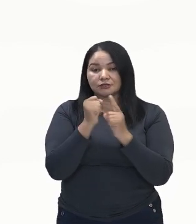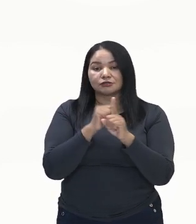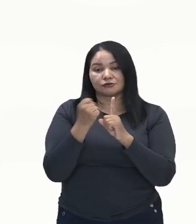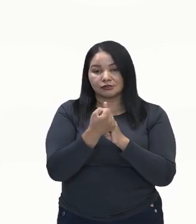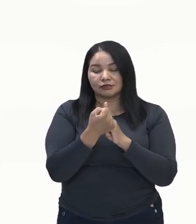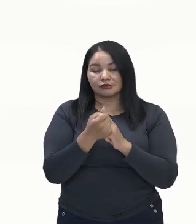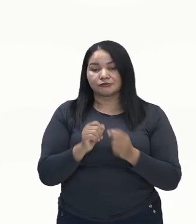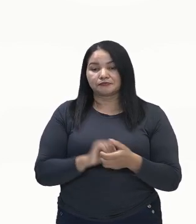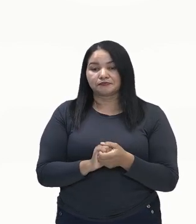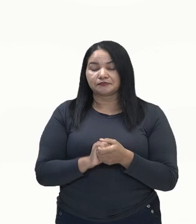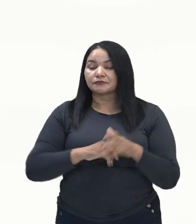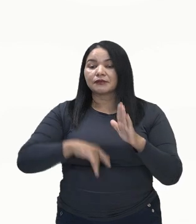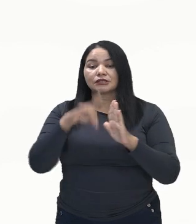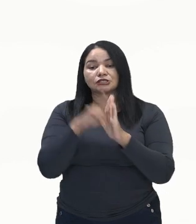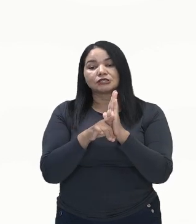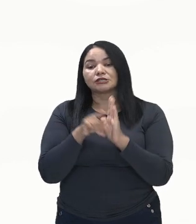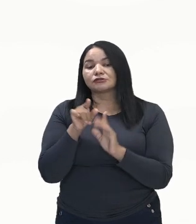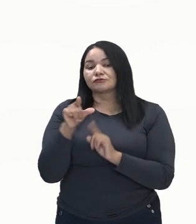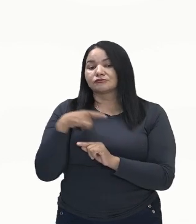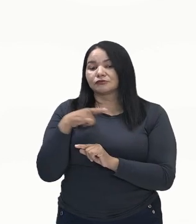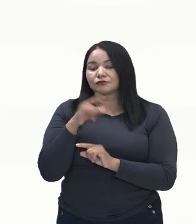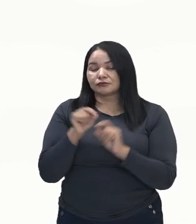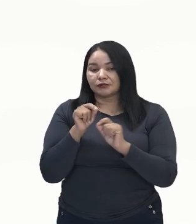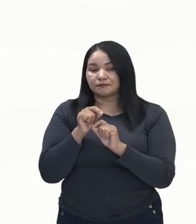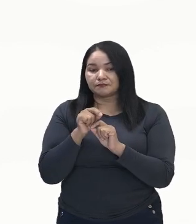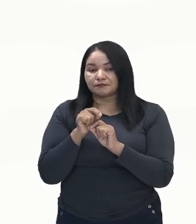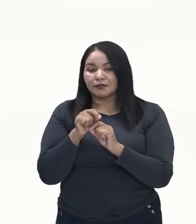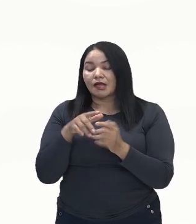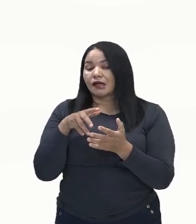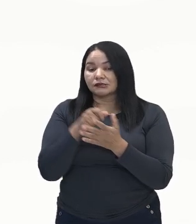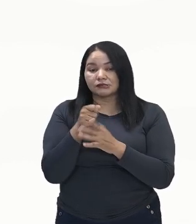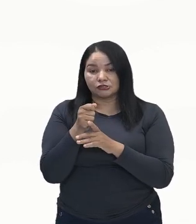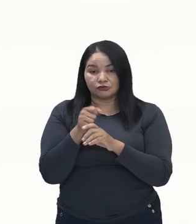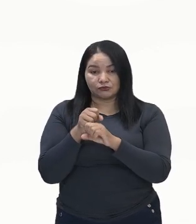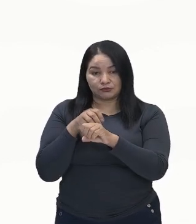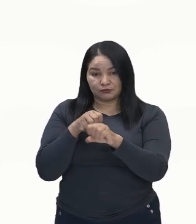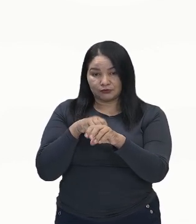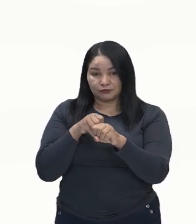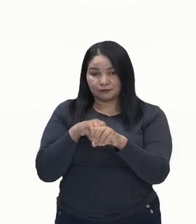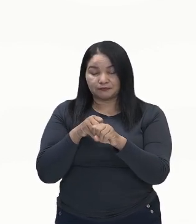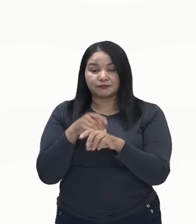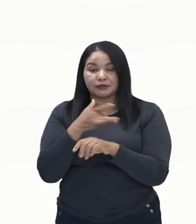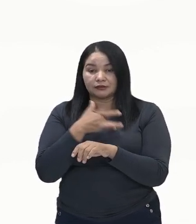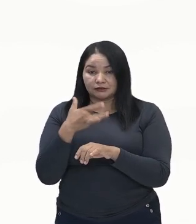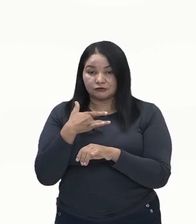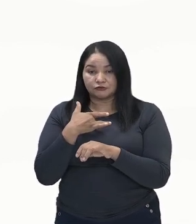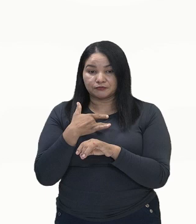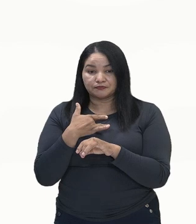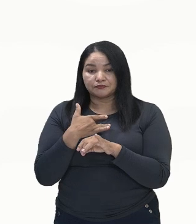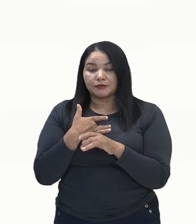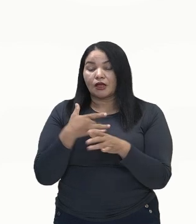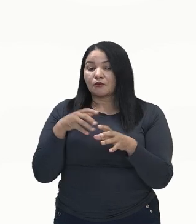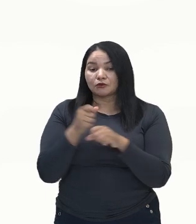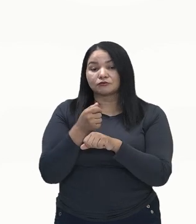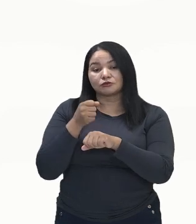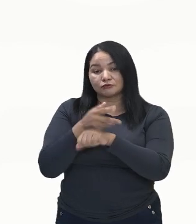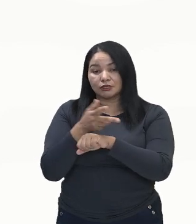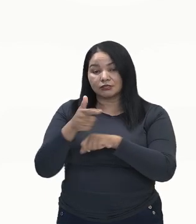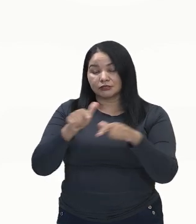Esses direitos incluem ali o acesso à educação, à saúde, oportunidades de